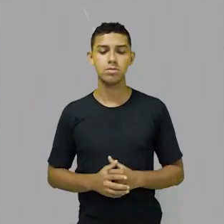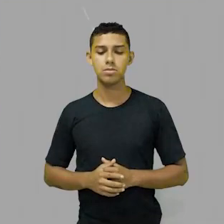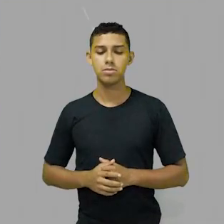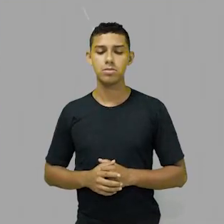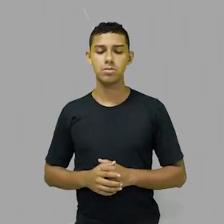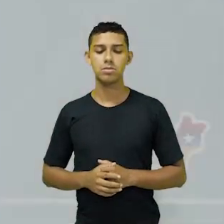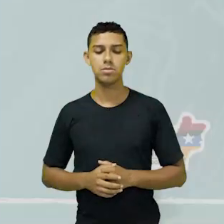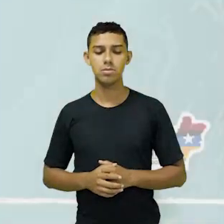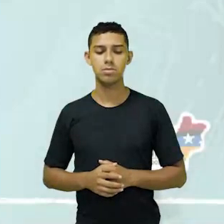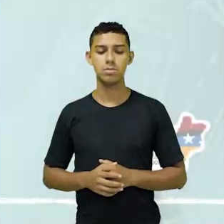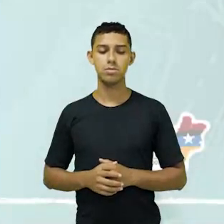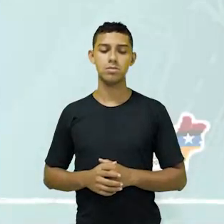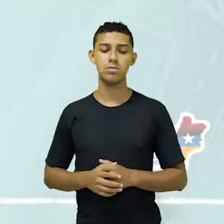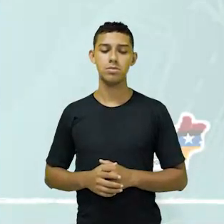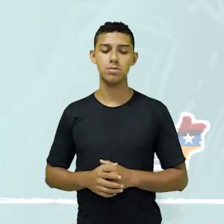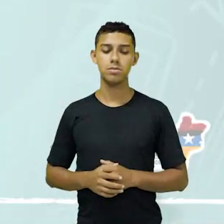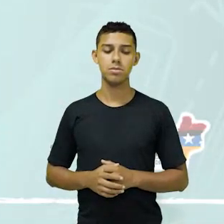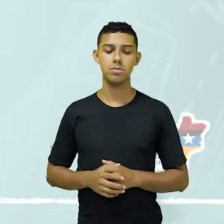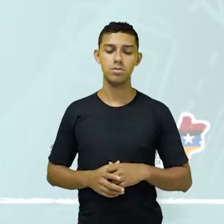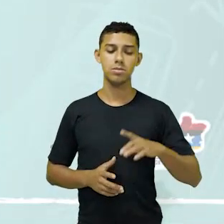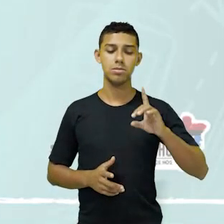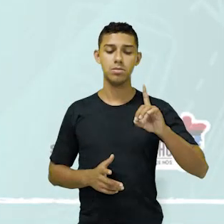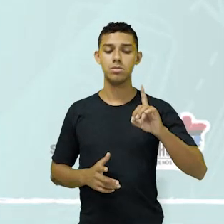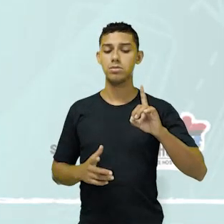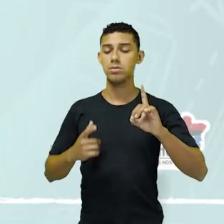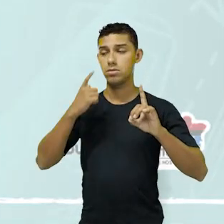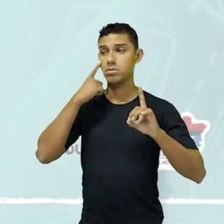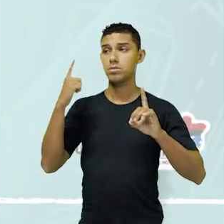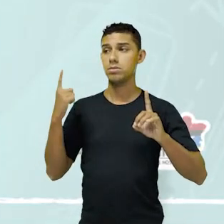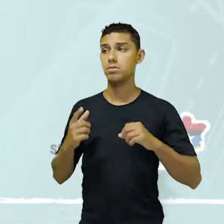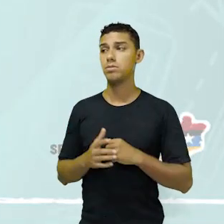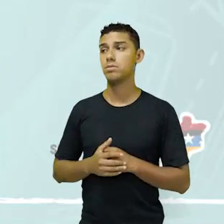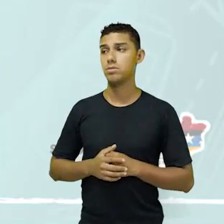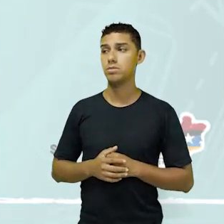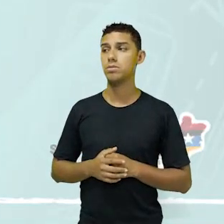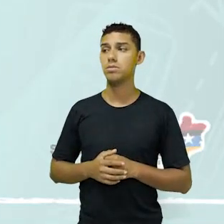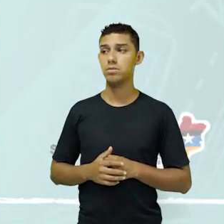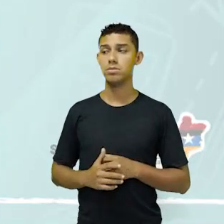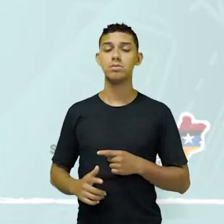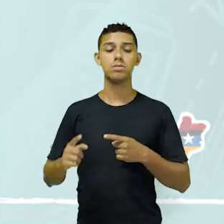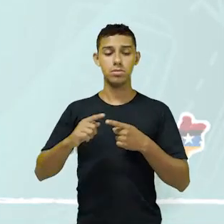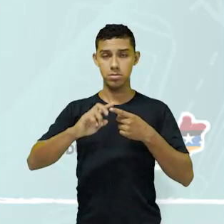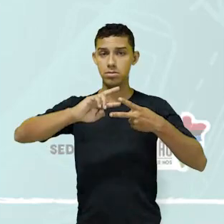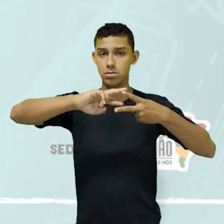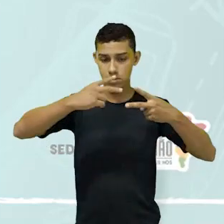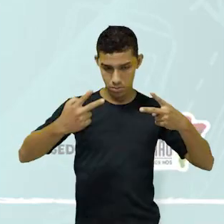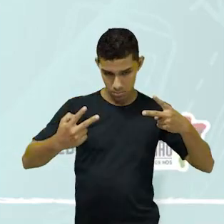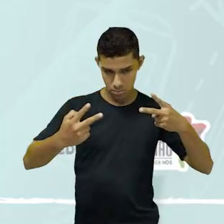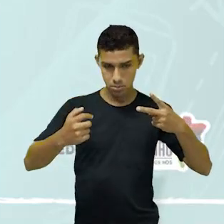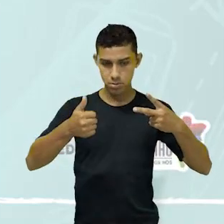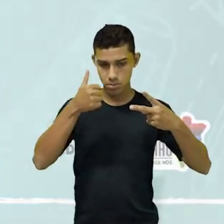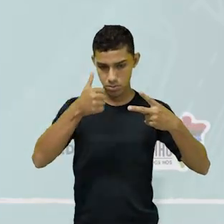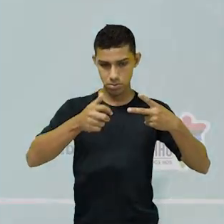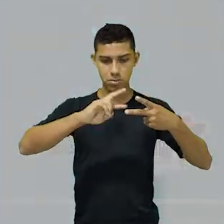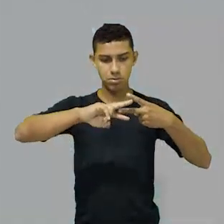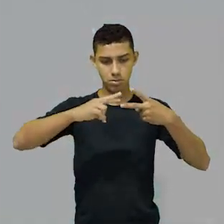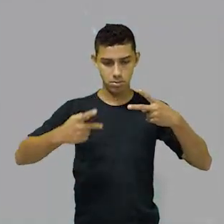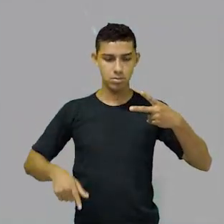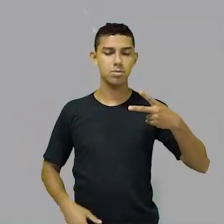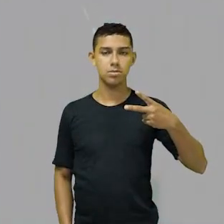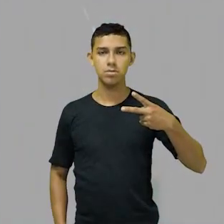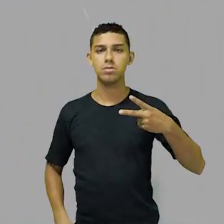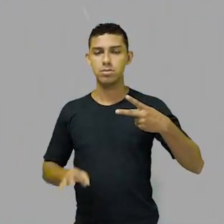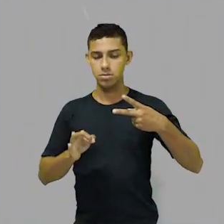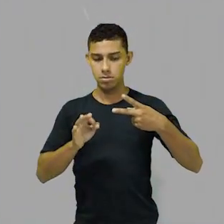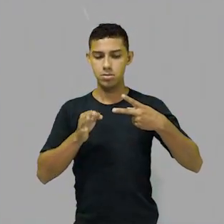ok? Já vai dar a letra D. Por quê? Na molécula de DNA nós encontramos desoxirribose, conforme a informação que eu já falei